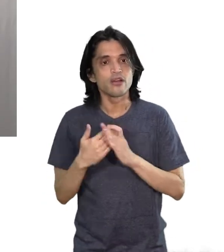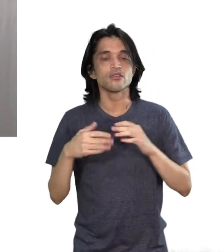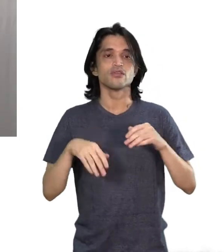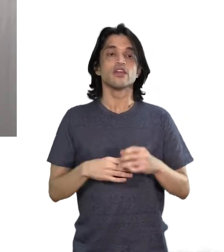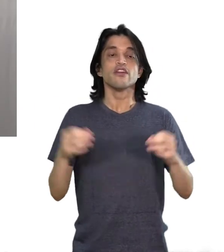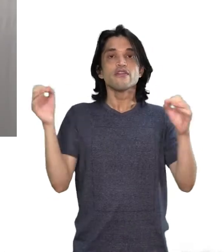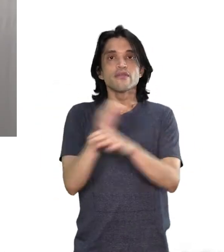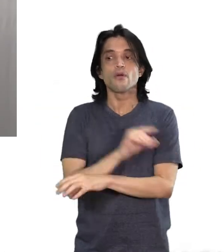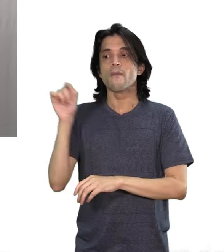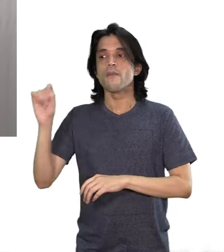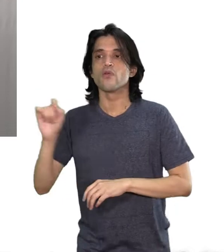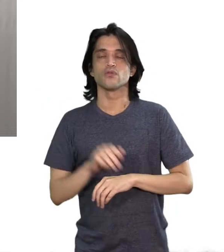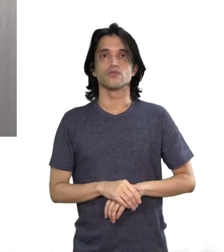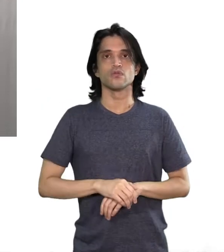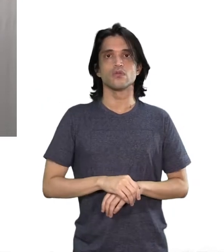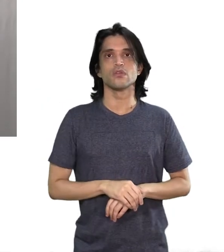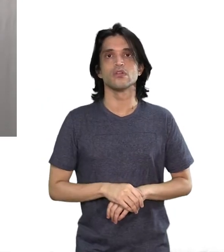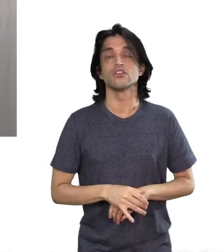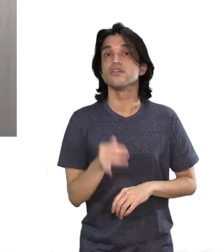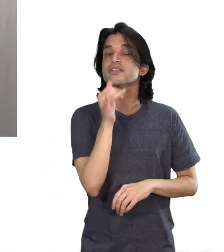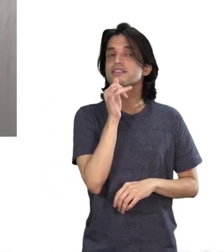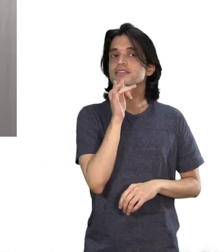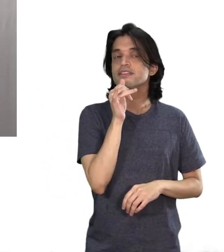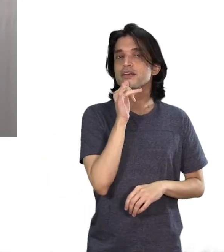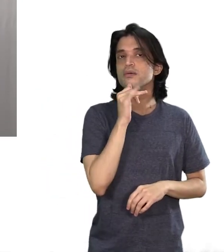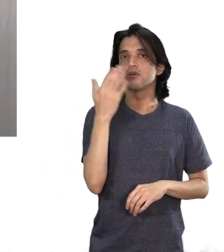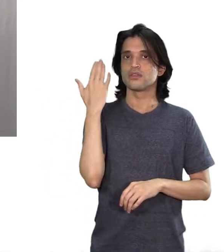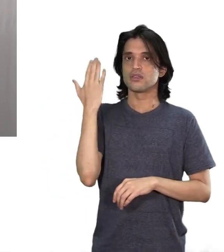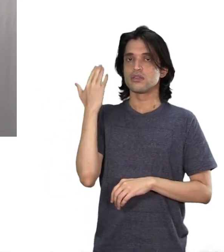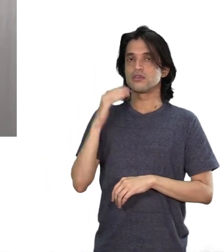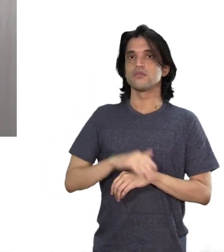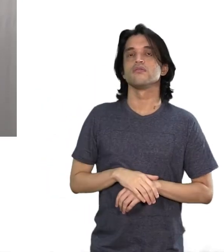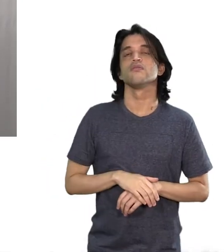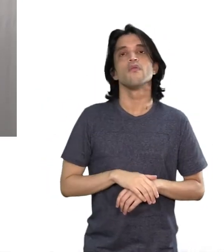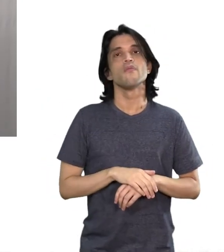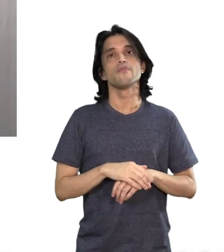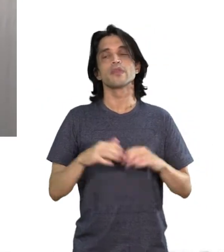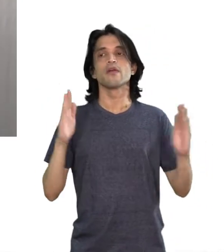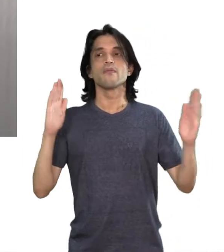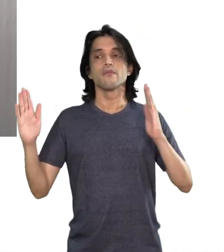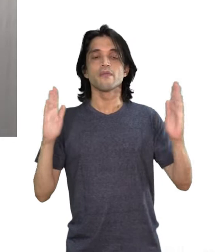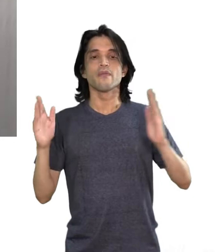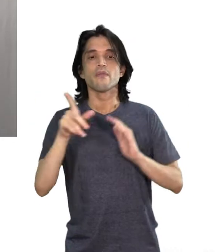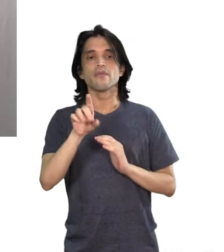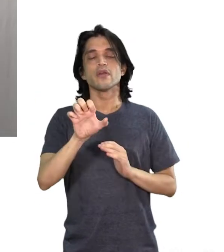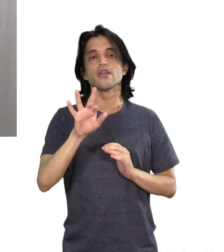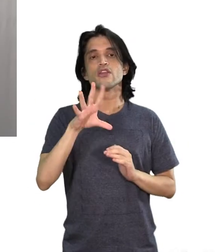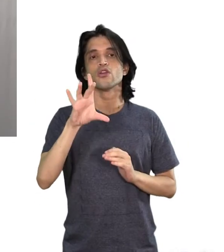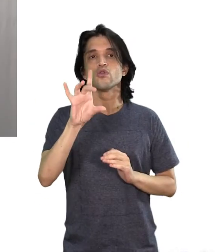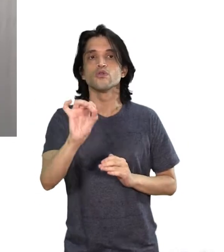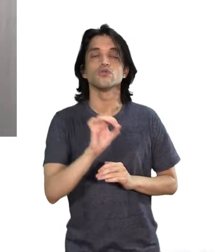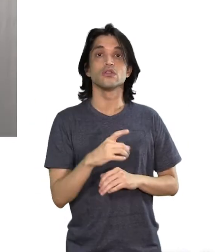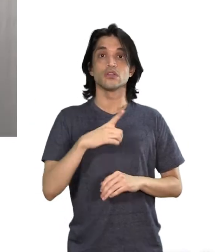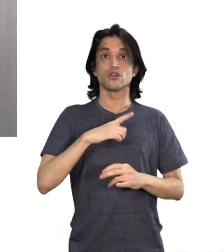que colaborássemos, temos um período, pois há orações e sentido completo, beleza? Dependendo